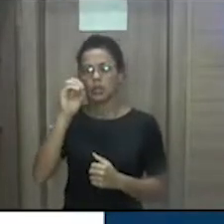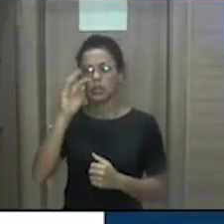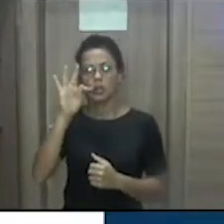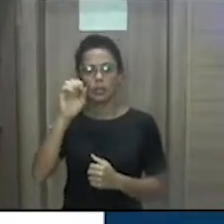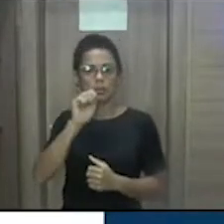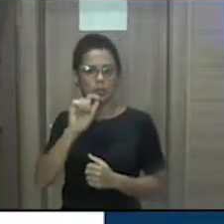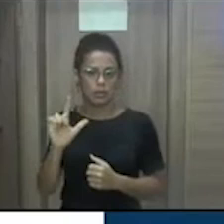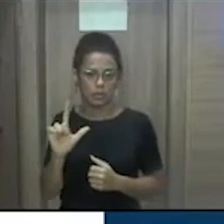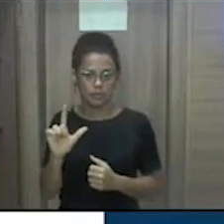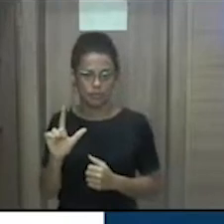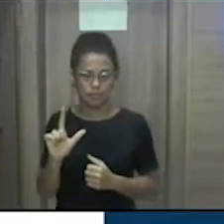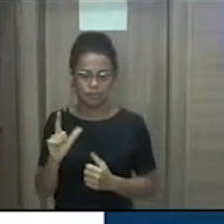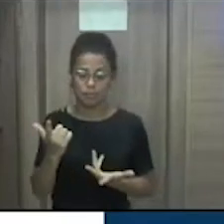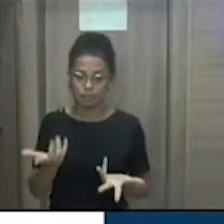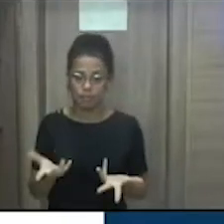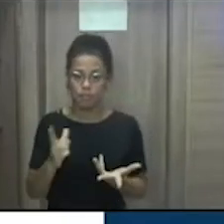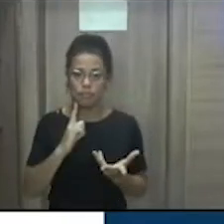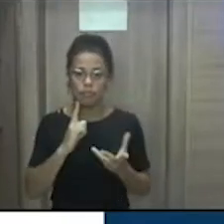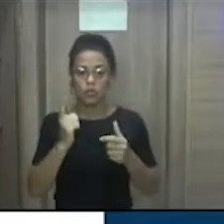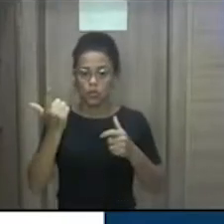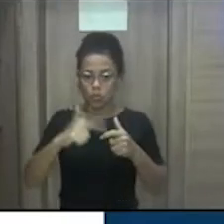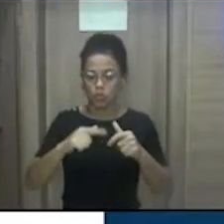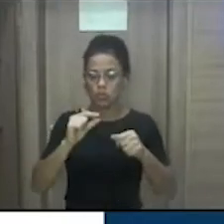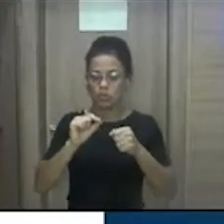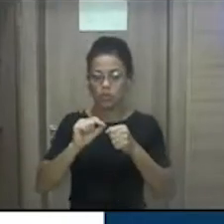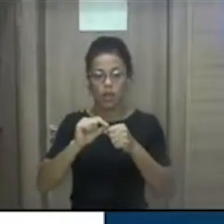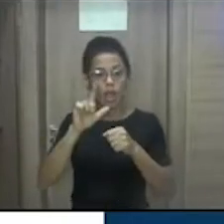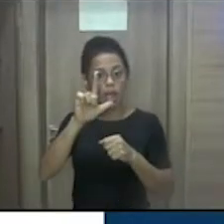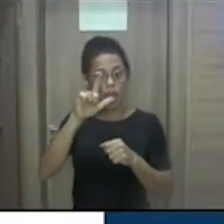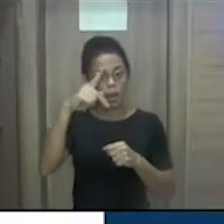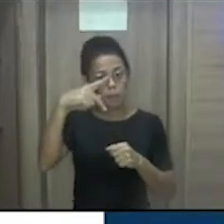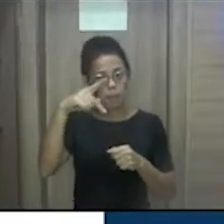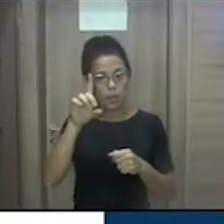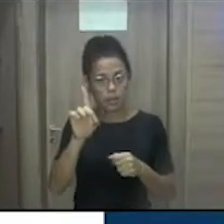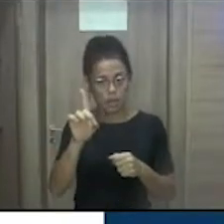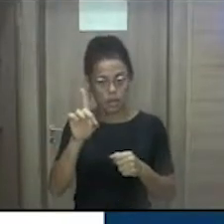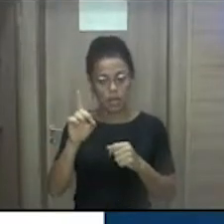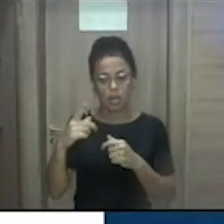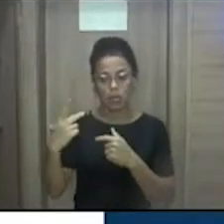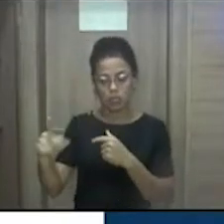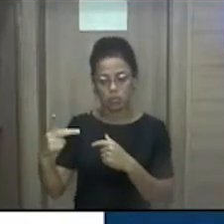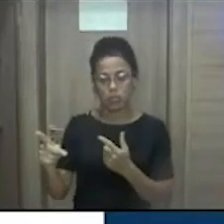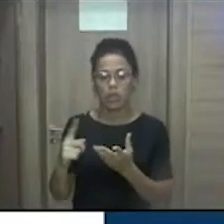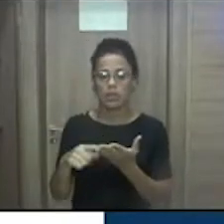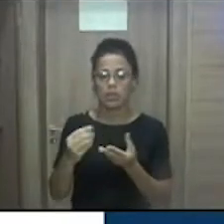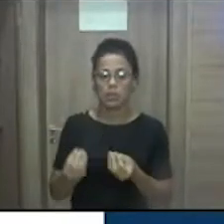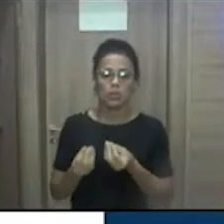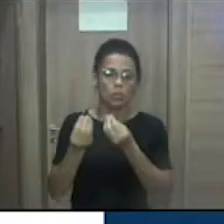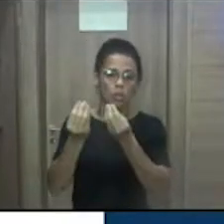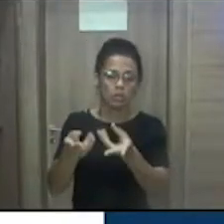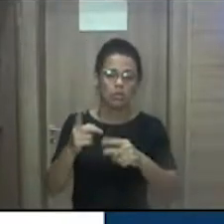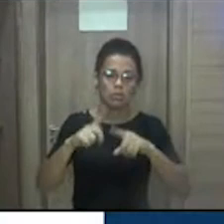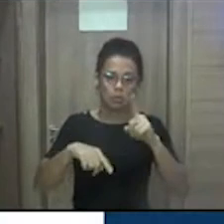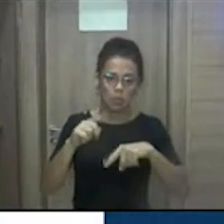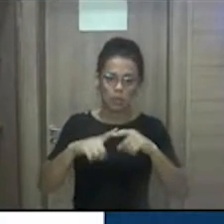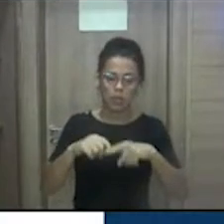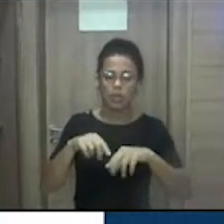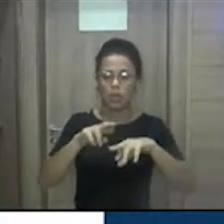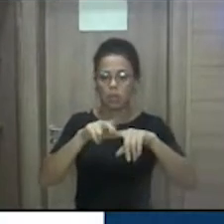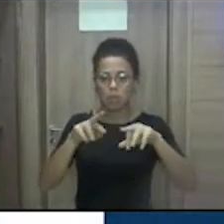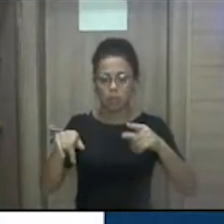de implantação para a requalificação dos RPDs públicos, como doação de equipamentos e implantação do cofinanciamento